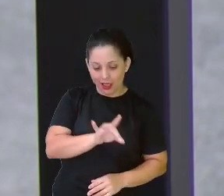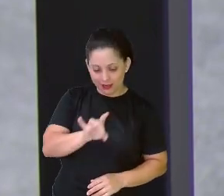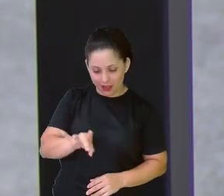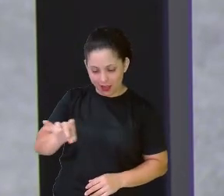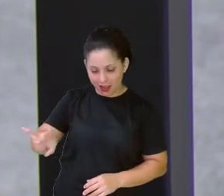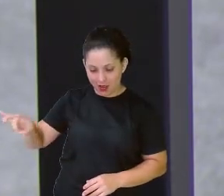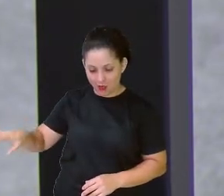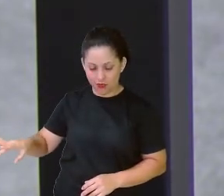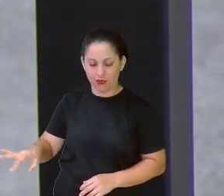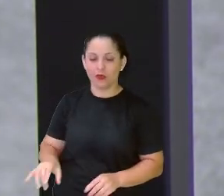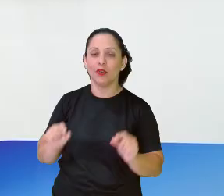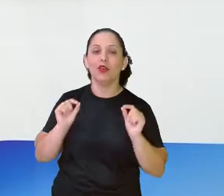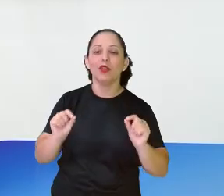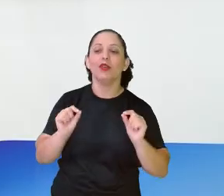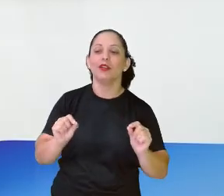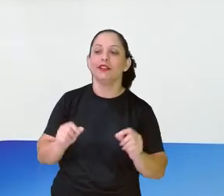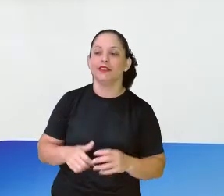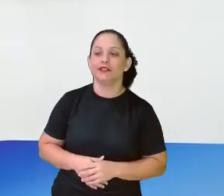Olha, representação